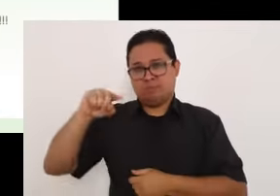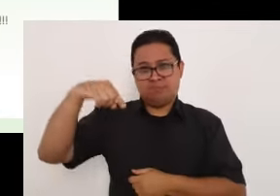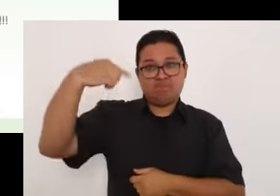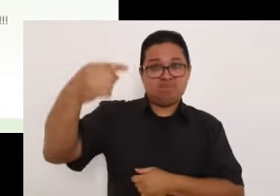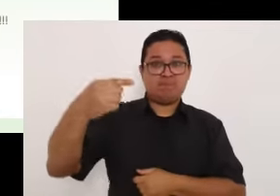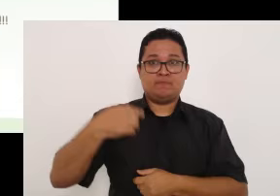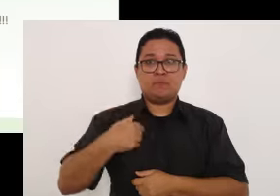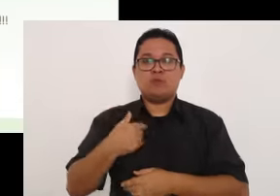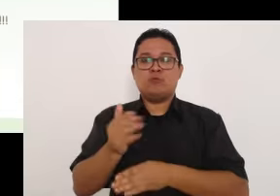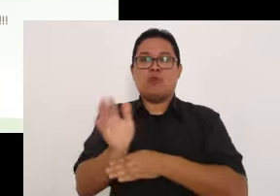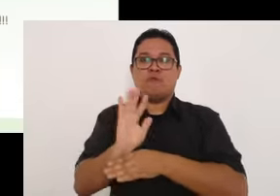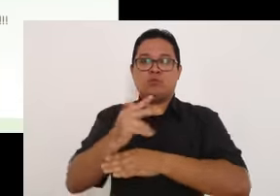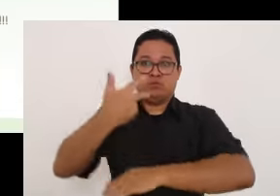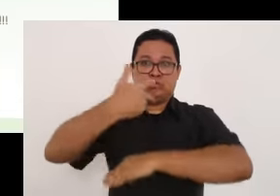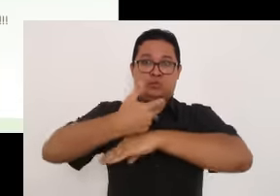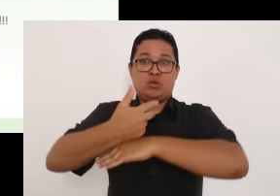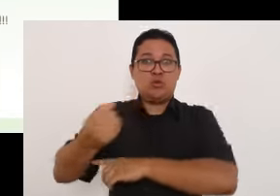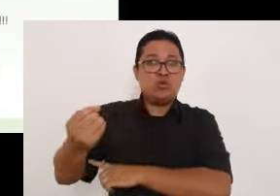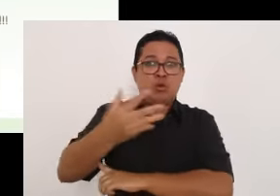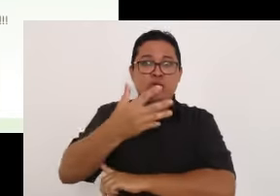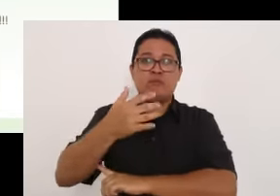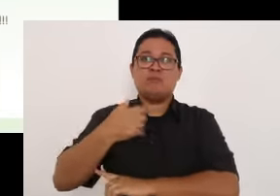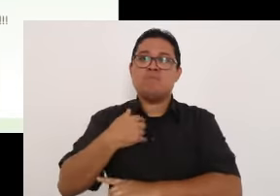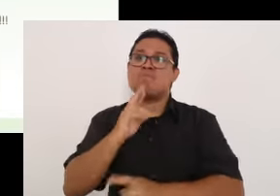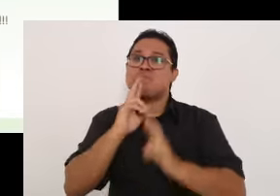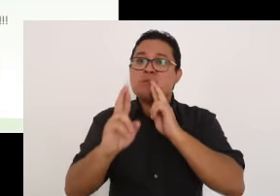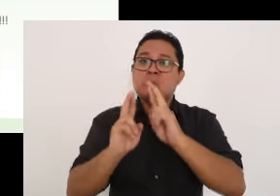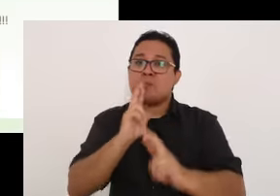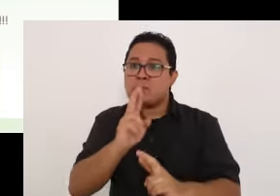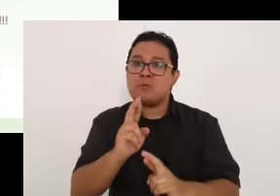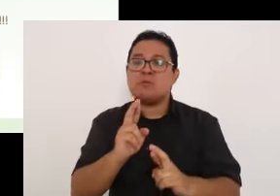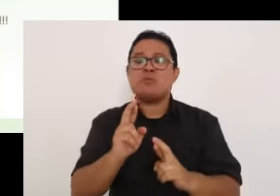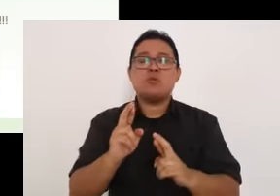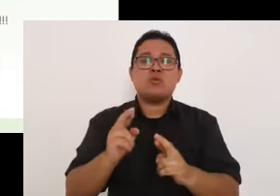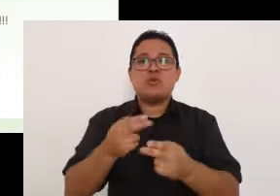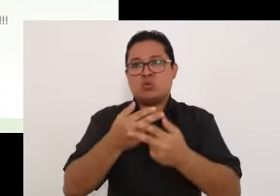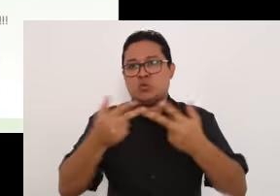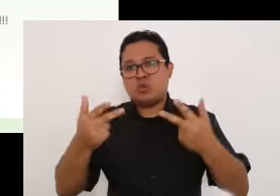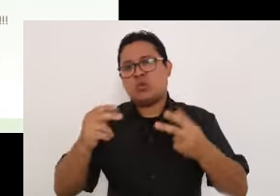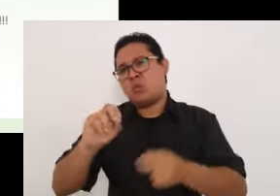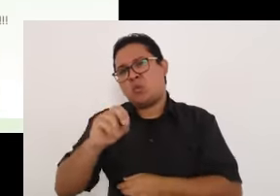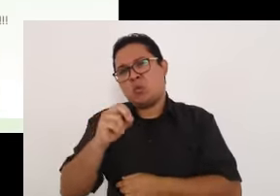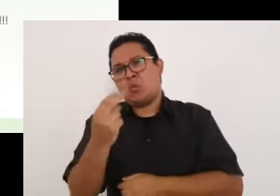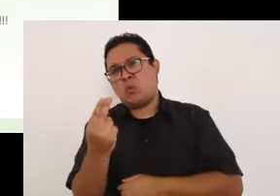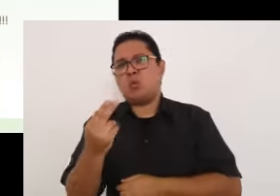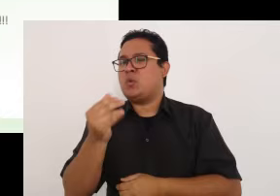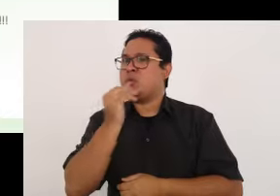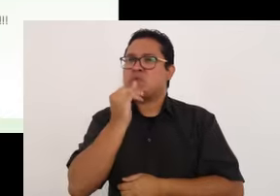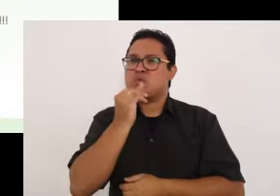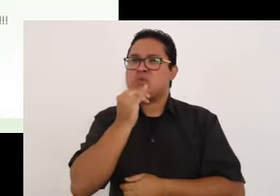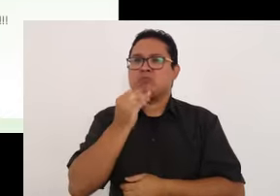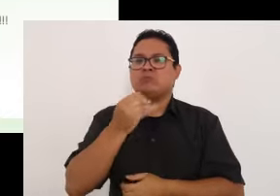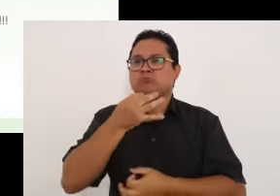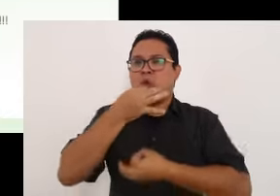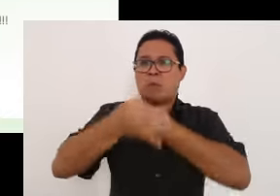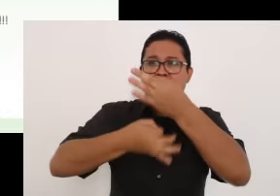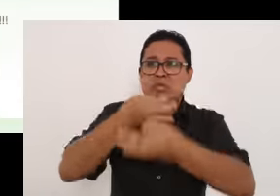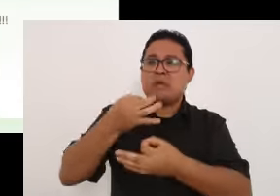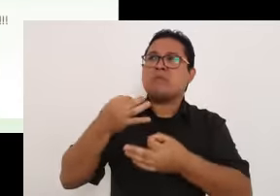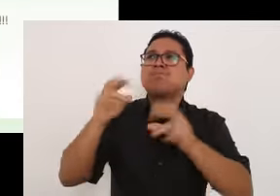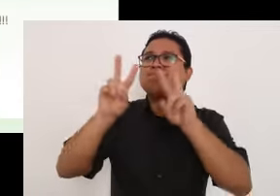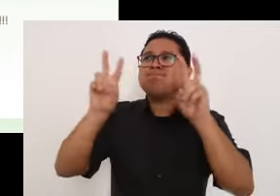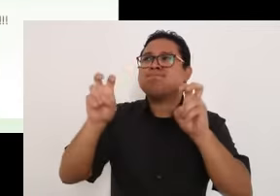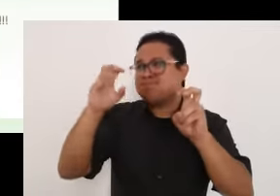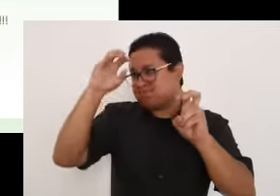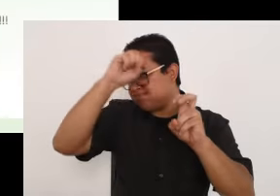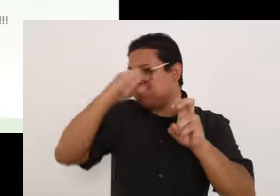vocês, tá? E sugestões para uma próxima aula, alguma próxima atividade que vocês queiram, né? Esse acho que é o momento